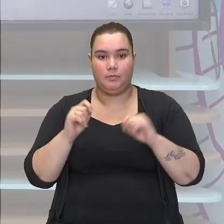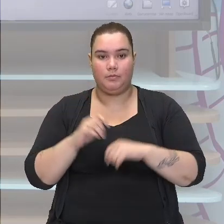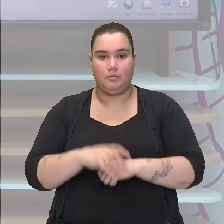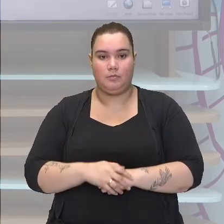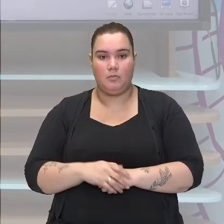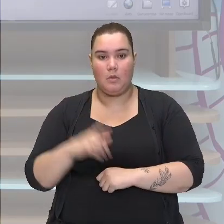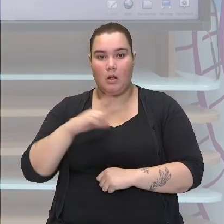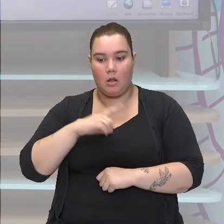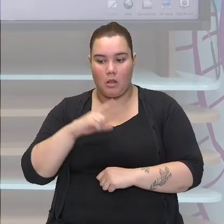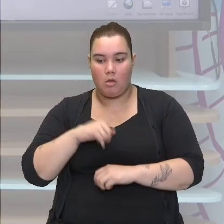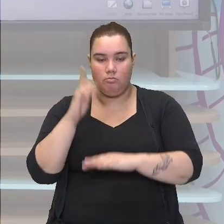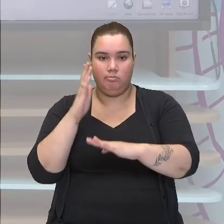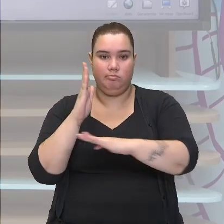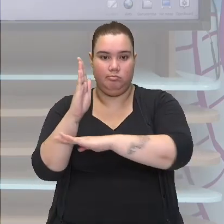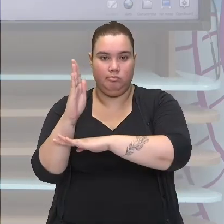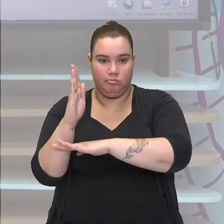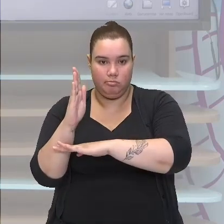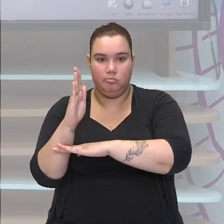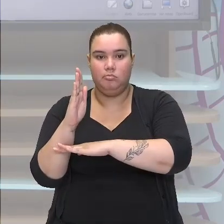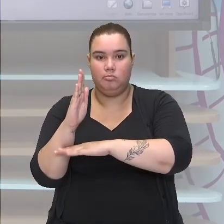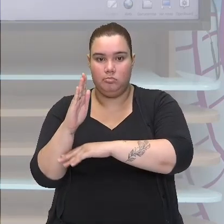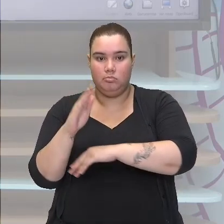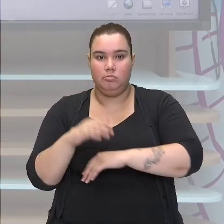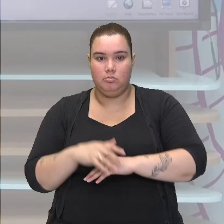realizou a interseção e